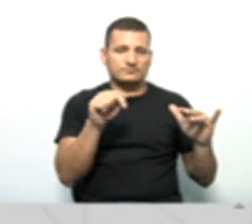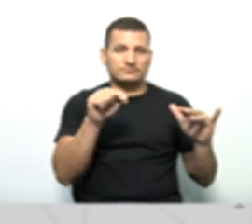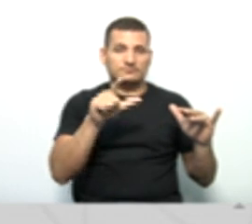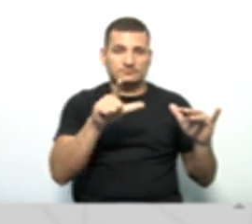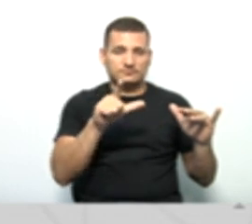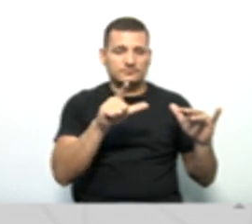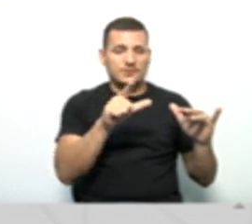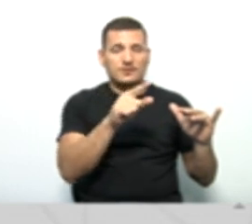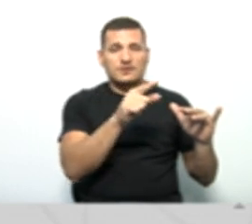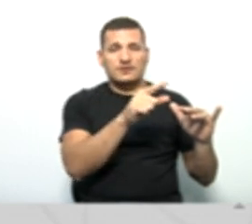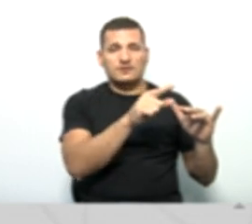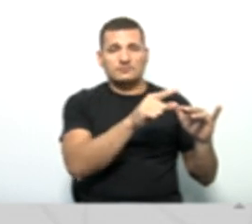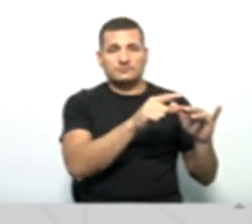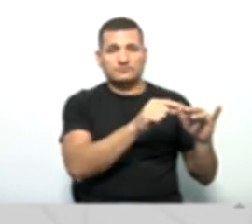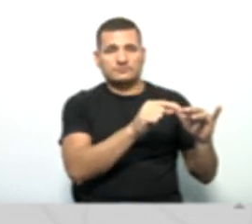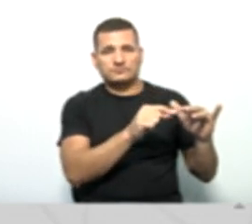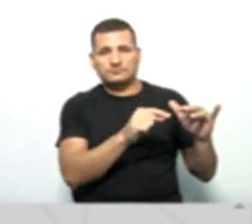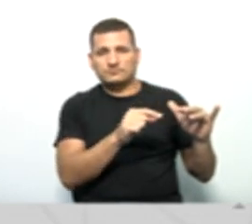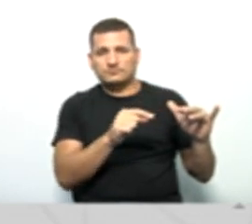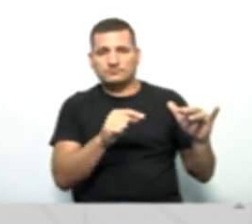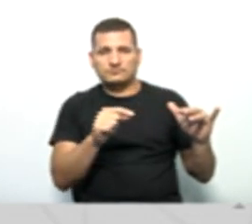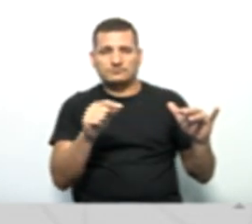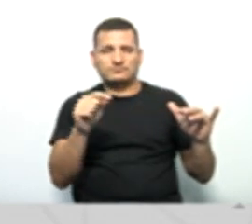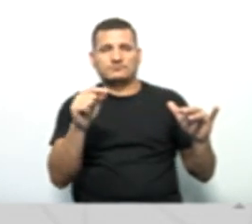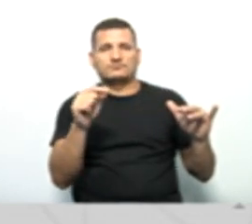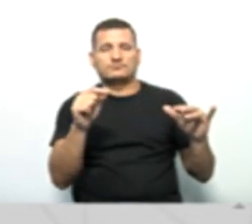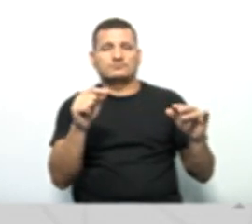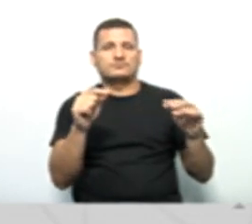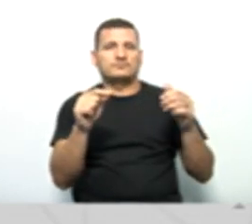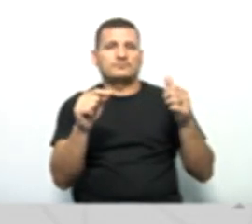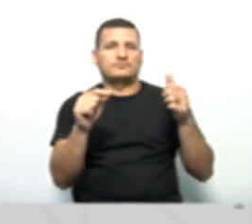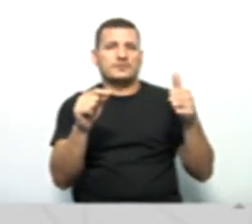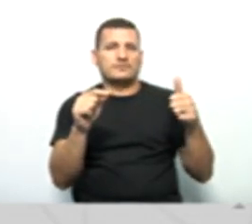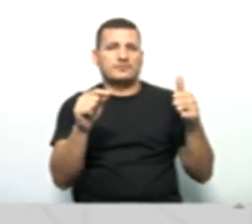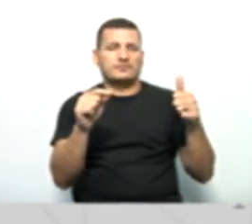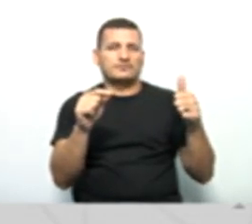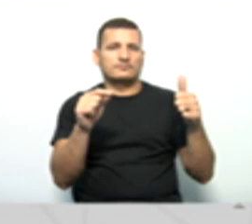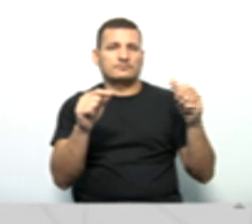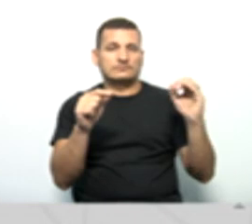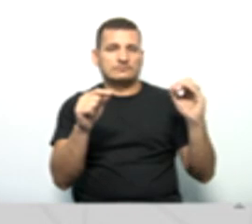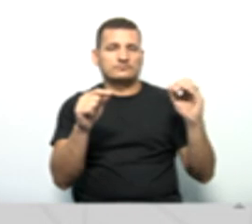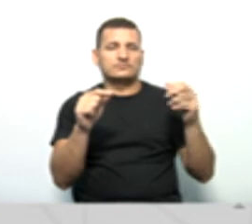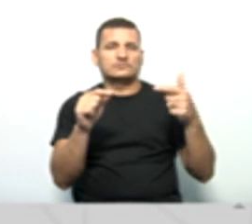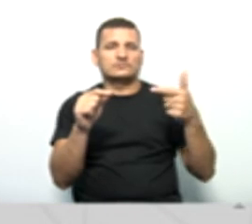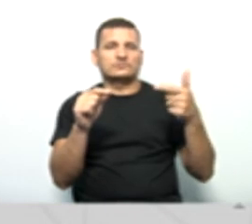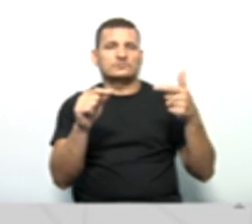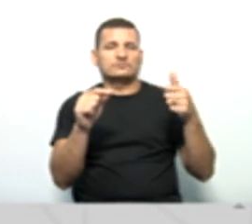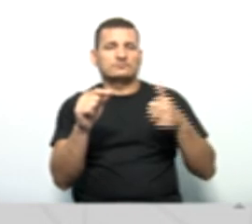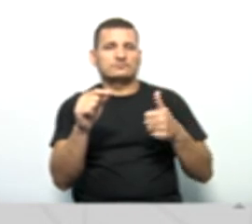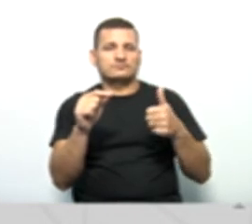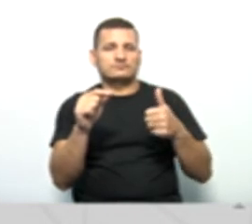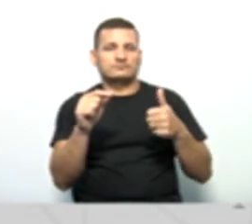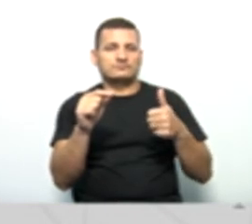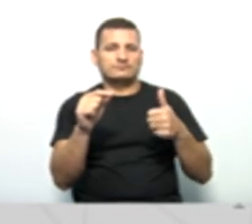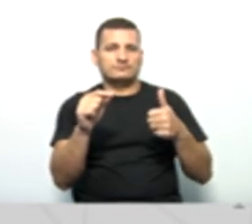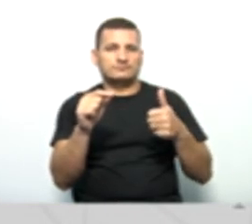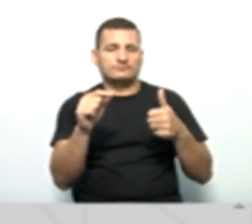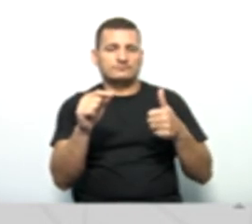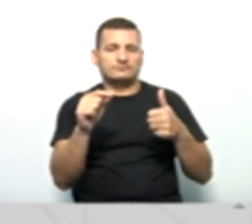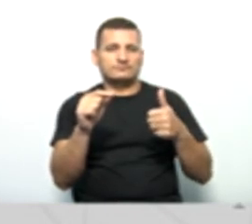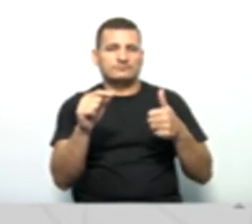trazer para você somente a primeira posição e a segunda posição. Viram como que nós encontramos